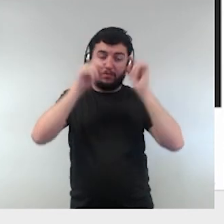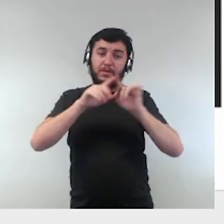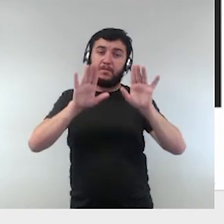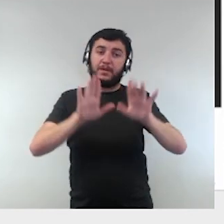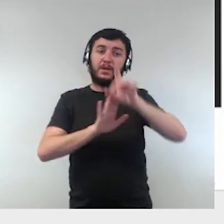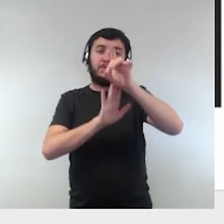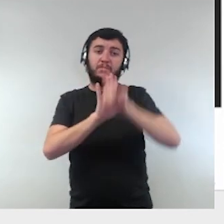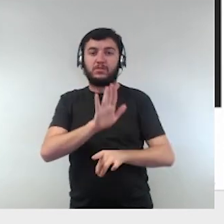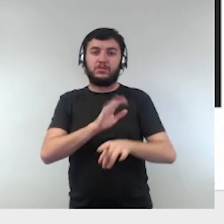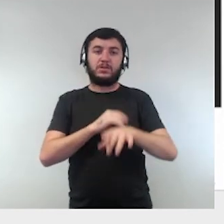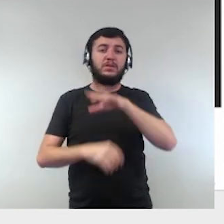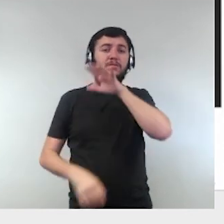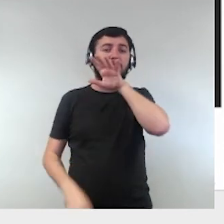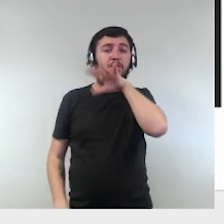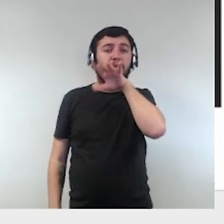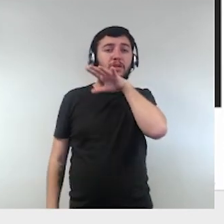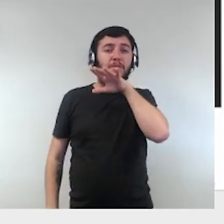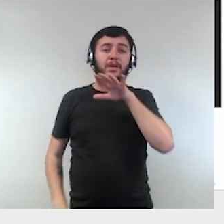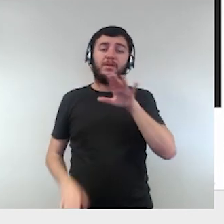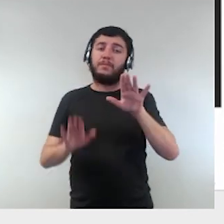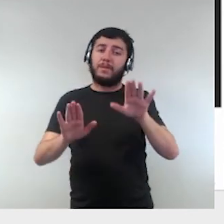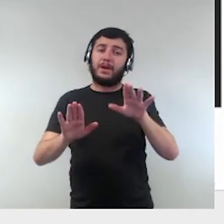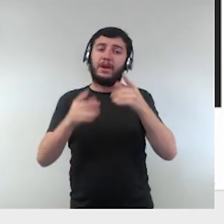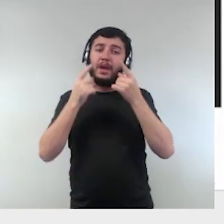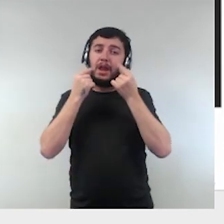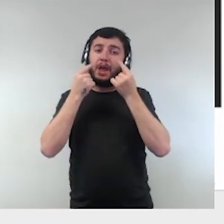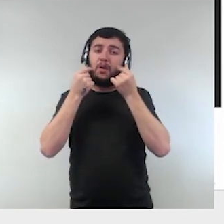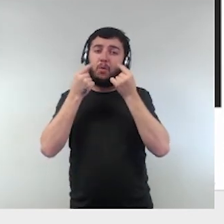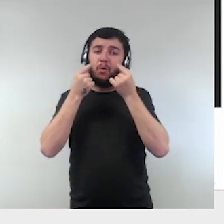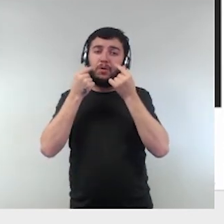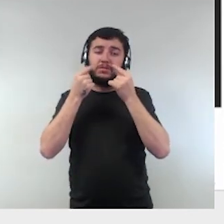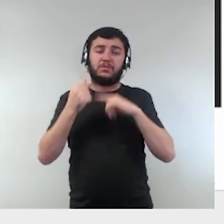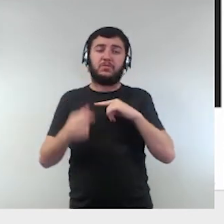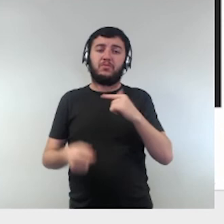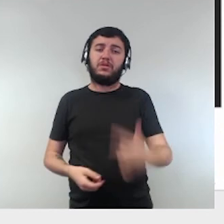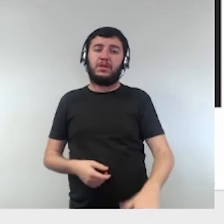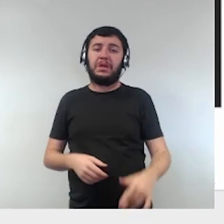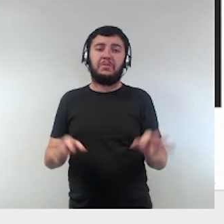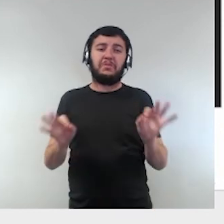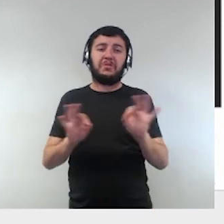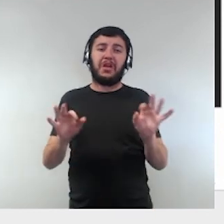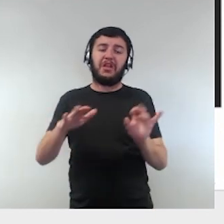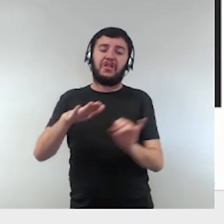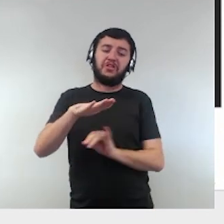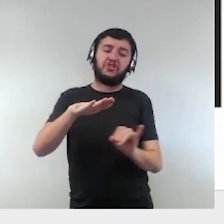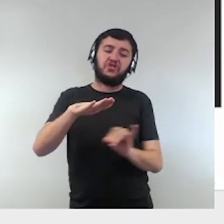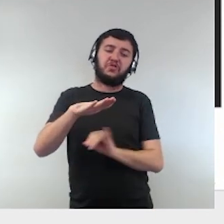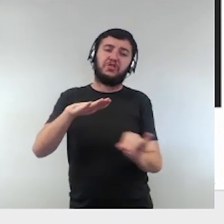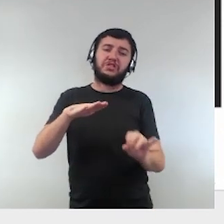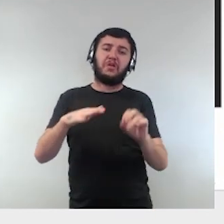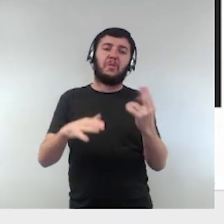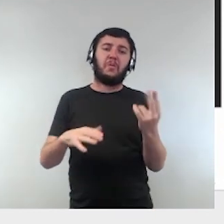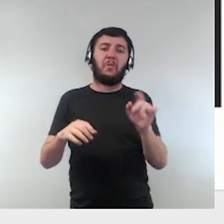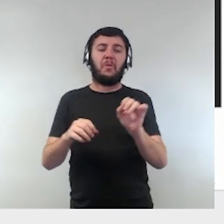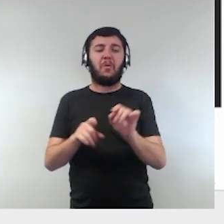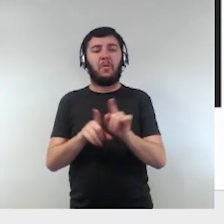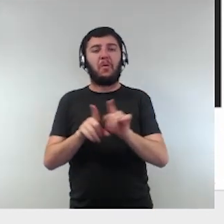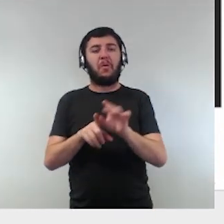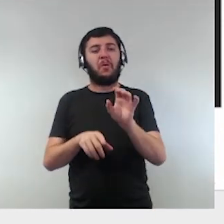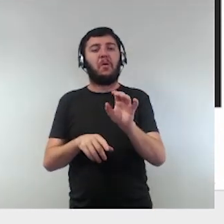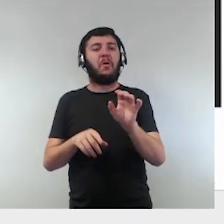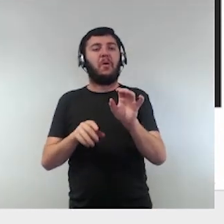não tenho aqui em Alagoas, aqui do meu lado, nenhuma instituição, nenhuma